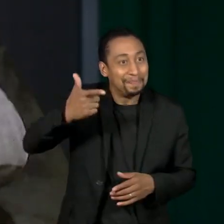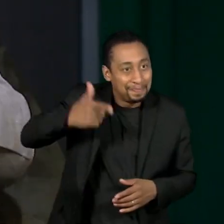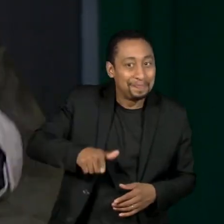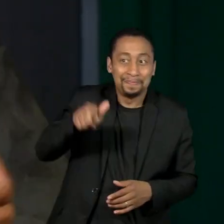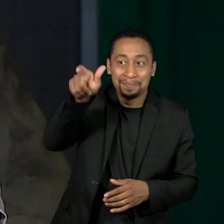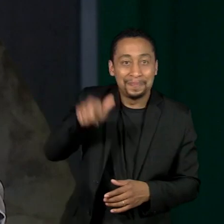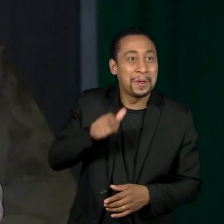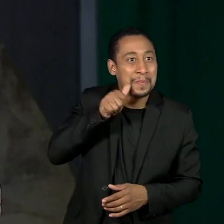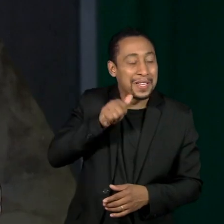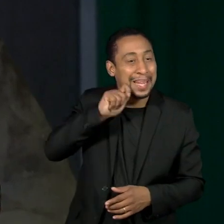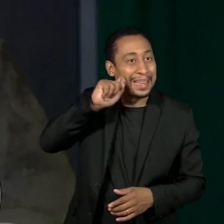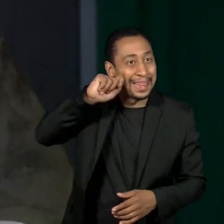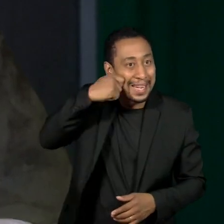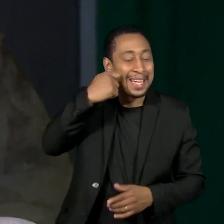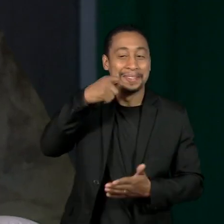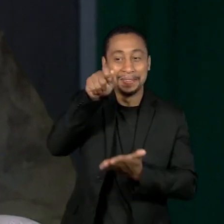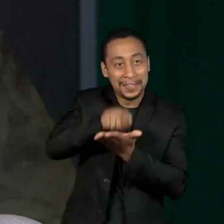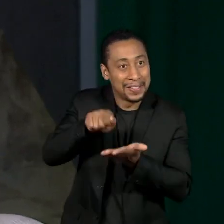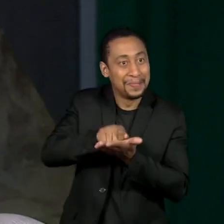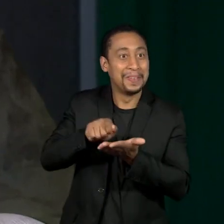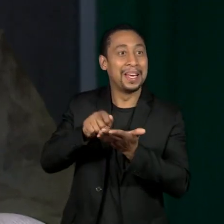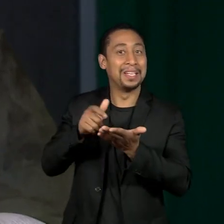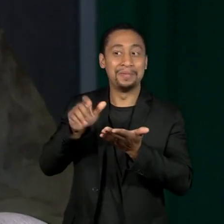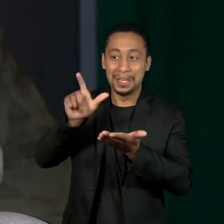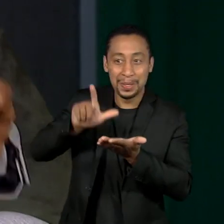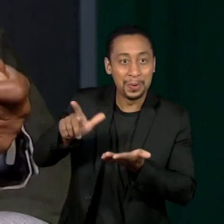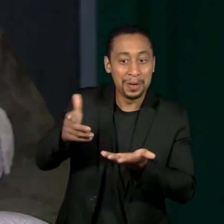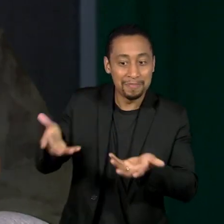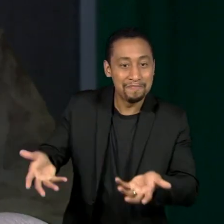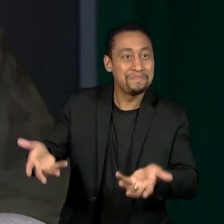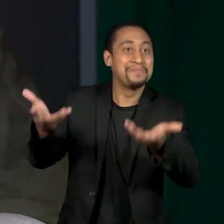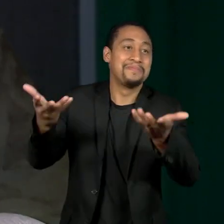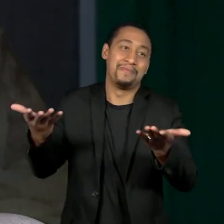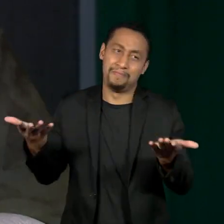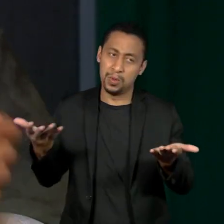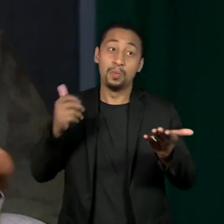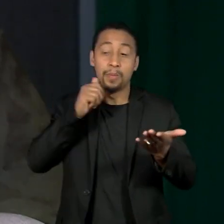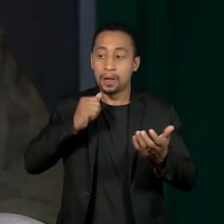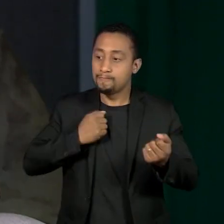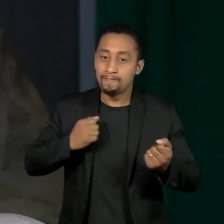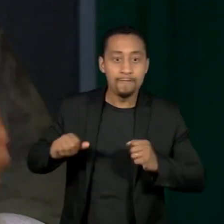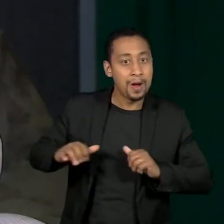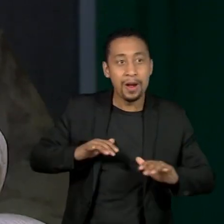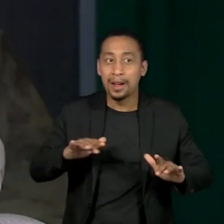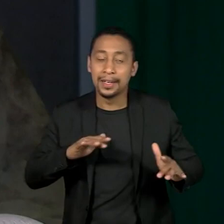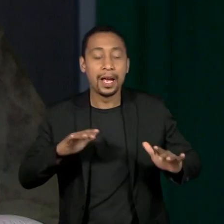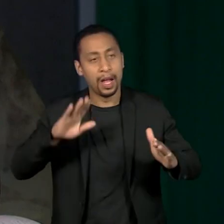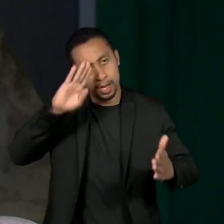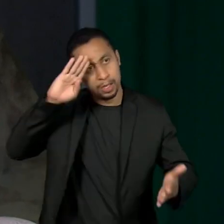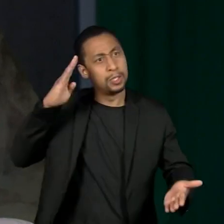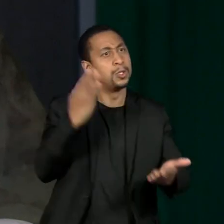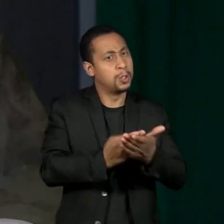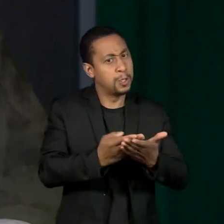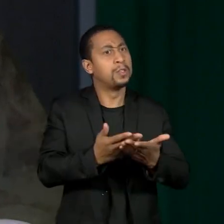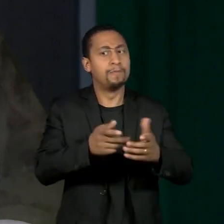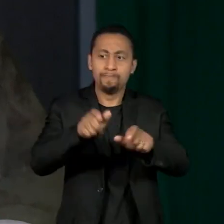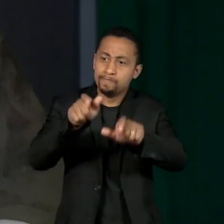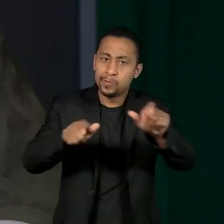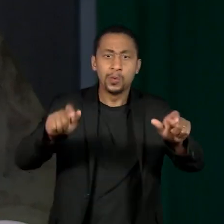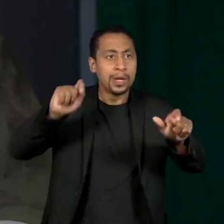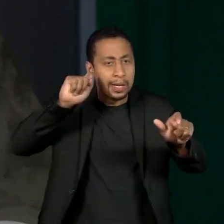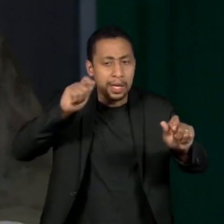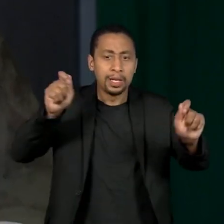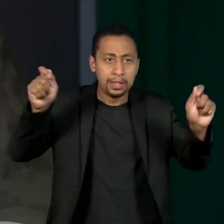um livro, mais literatura e uma mulher, né, cheia de energia, acreditando na potência, né,